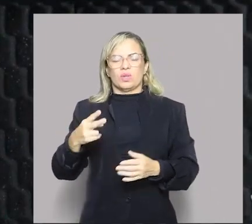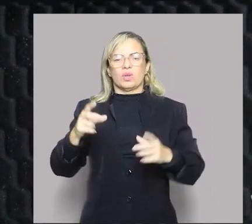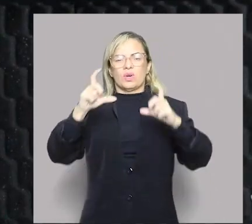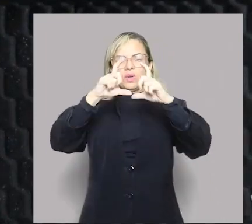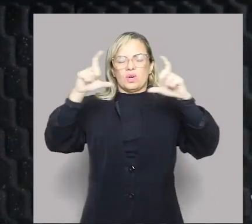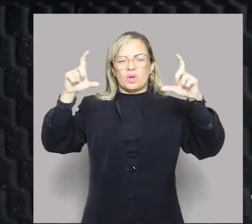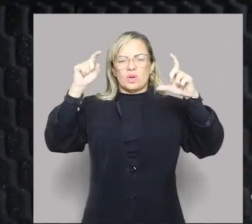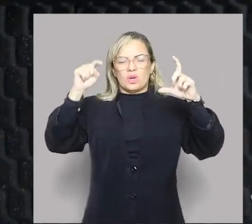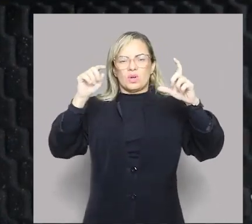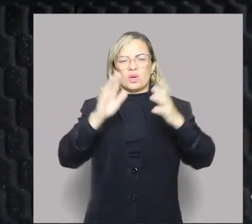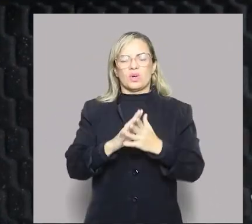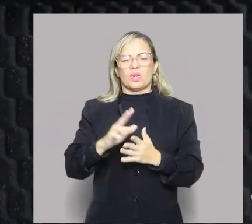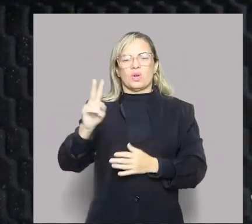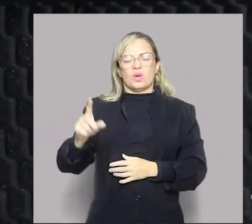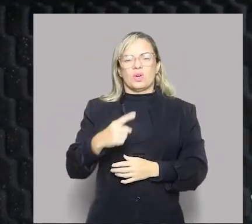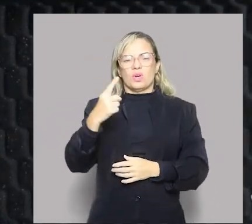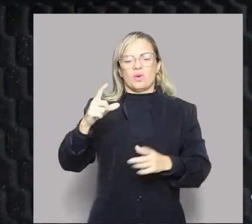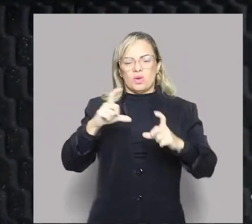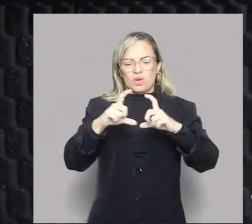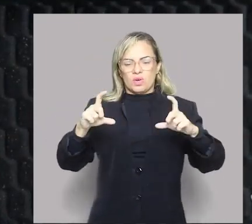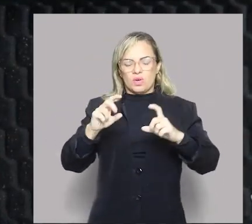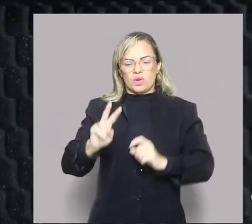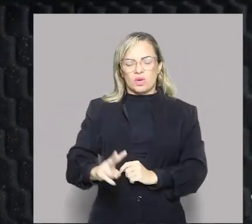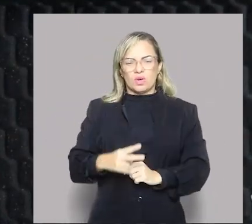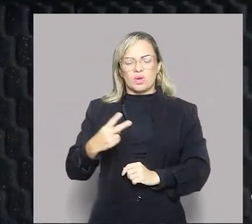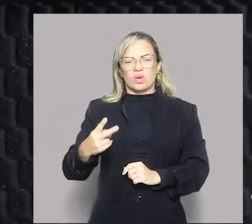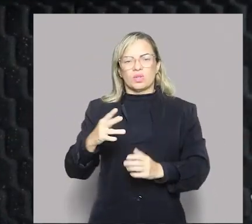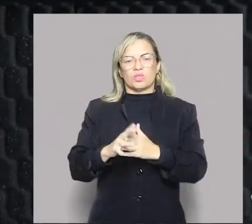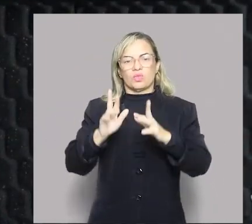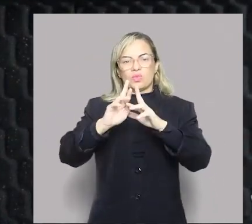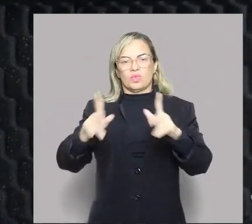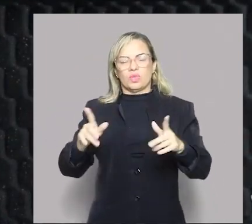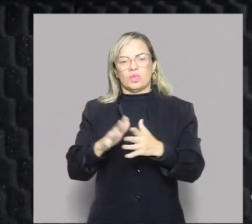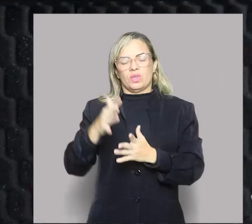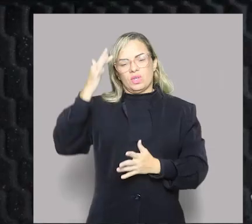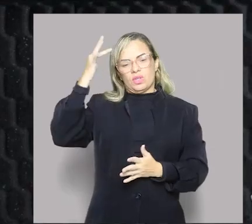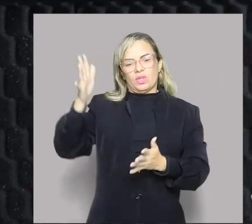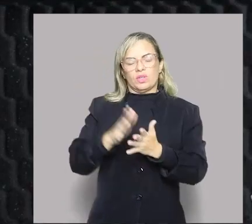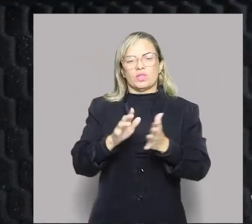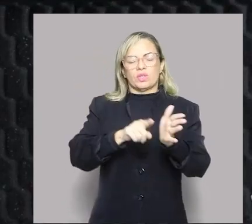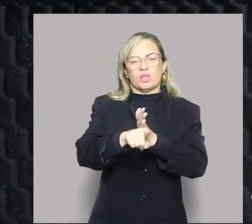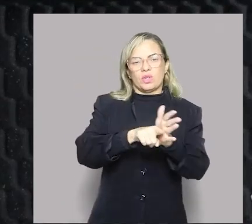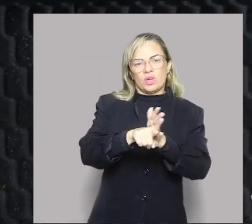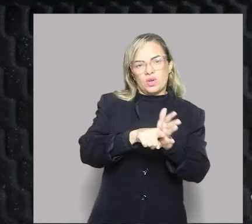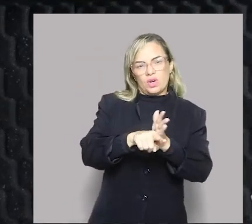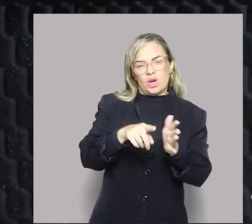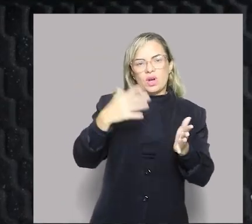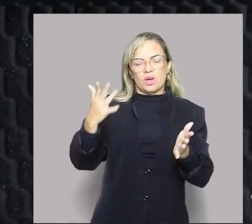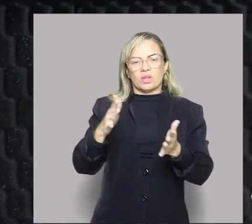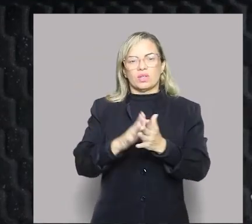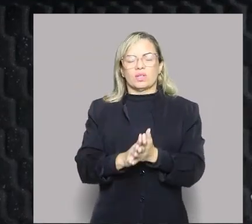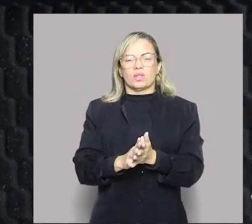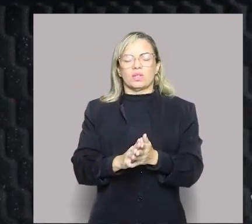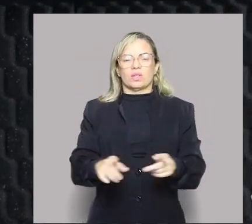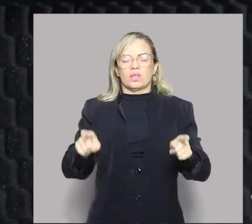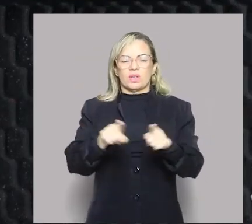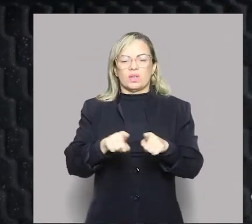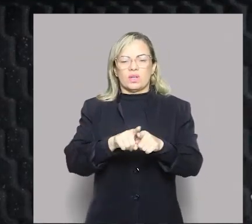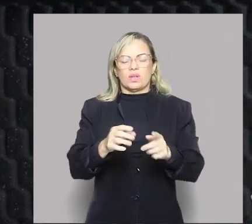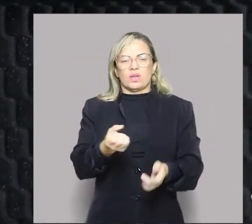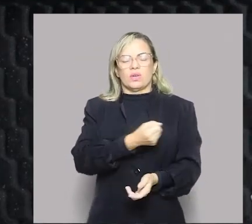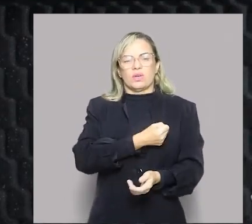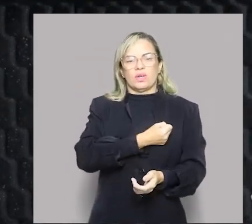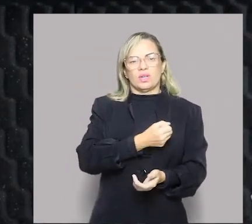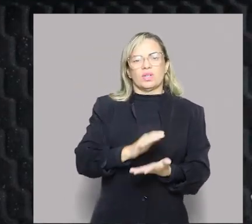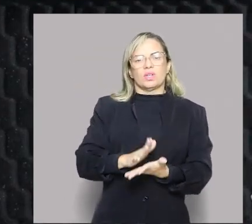D2, tá? E se você tiver dados ou fatos, porque também uma coisa, dados, números, que se você